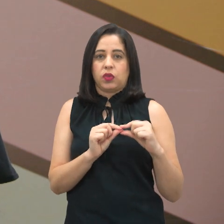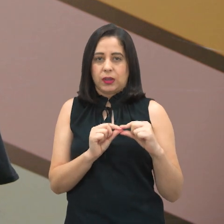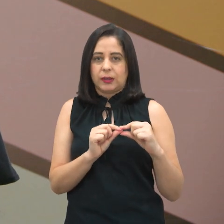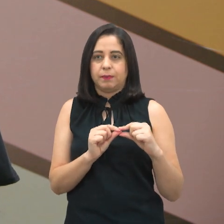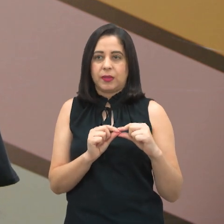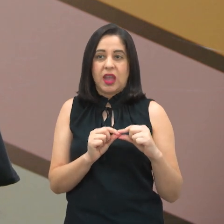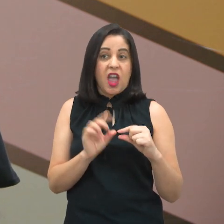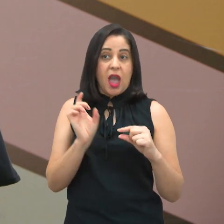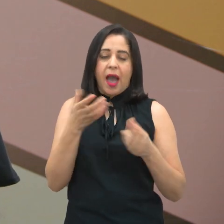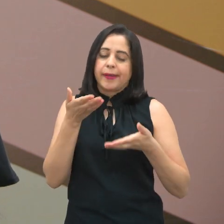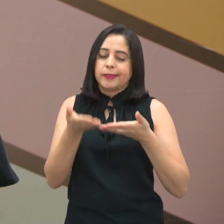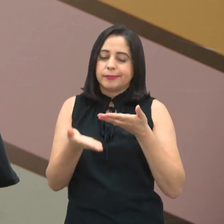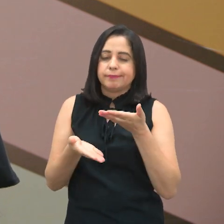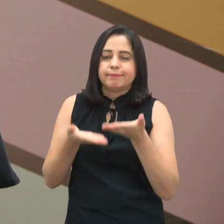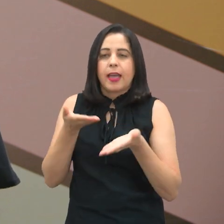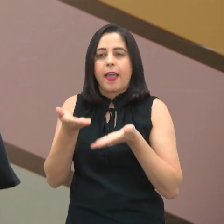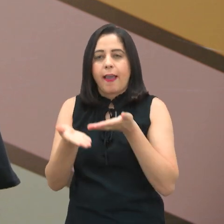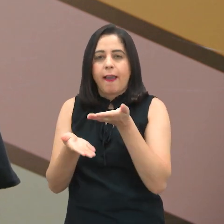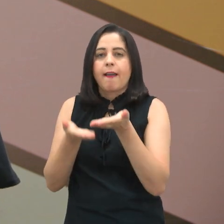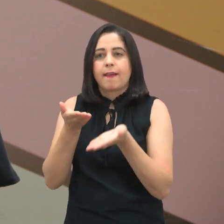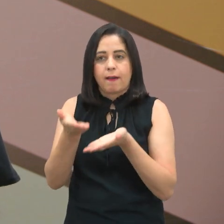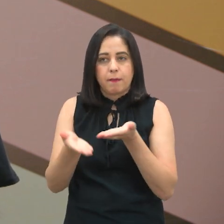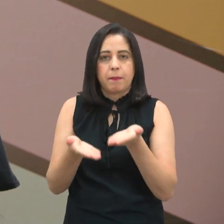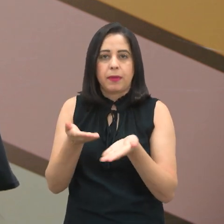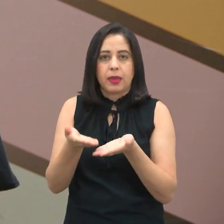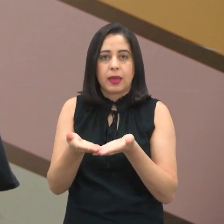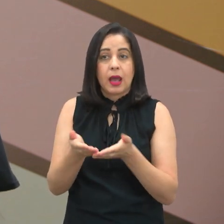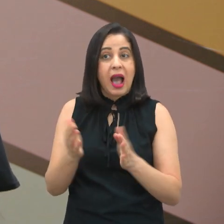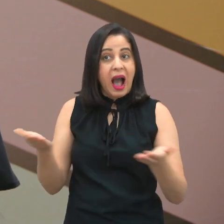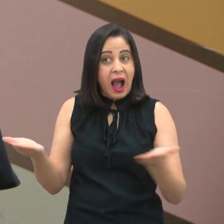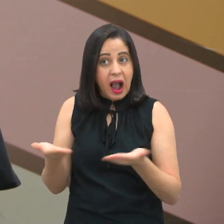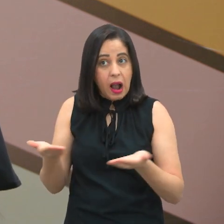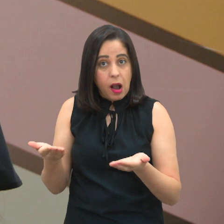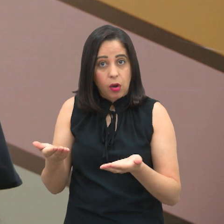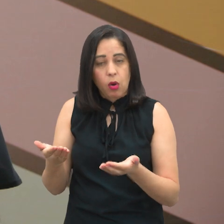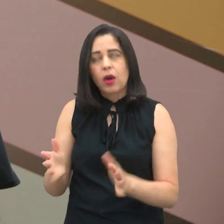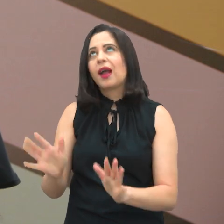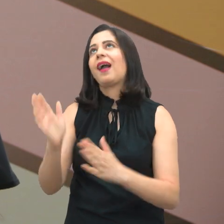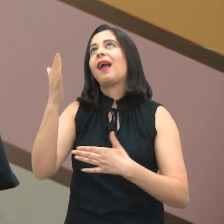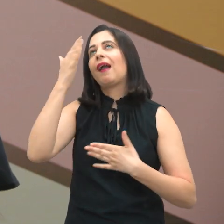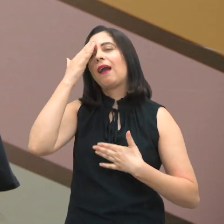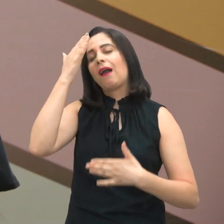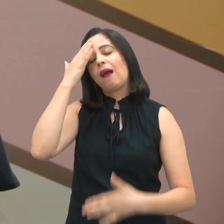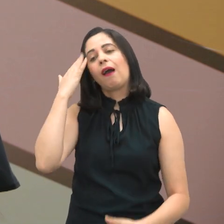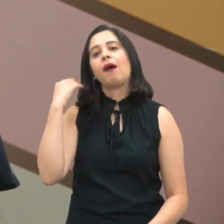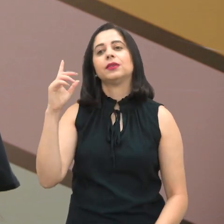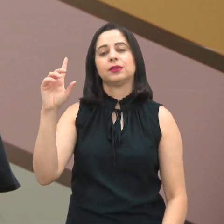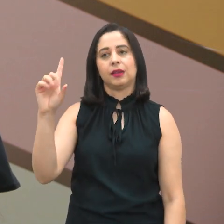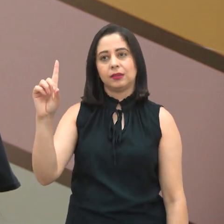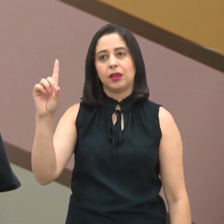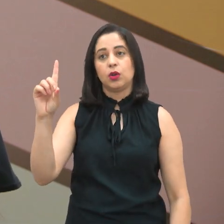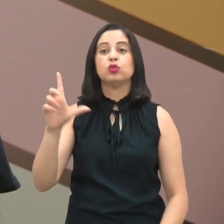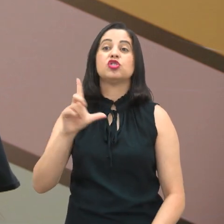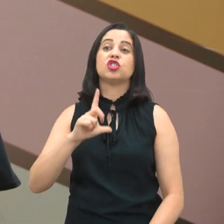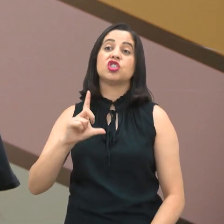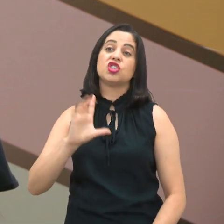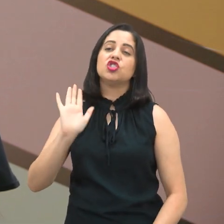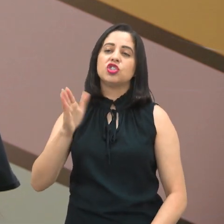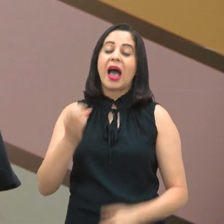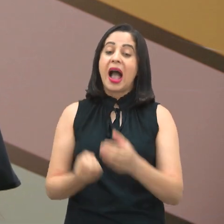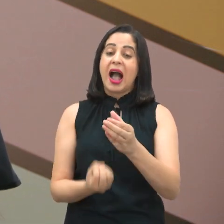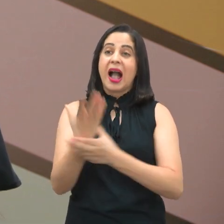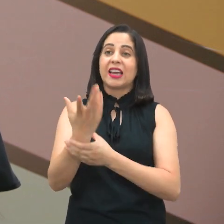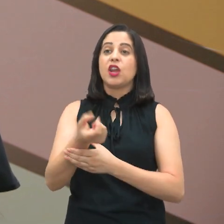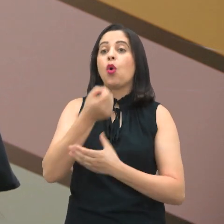como monoterapia, como terapia exclusiva, né? Hoje, felizmente, a gente tem vários